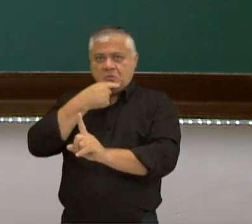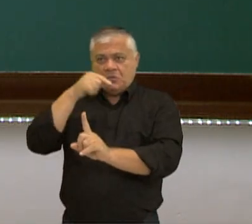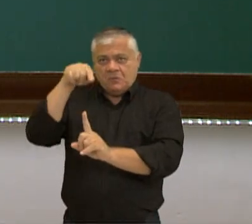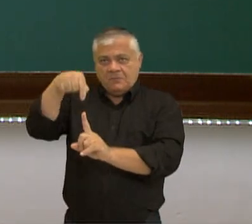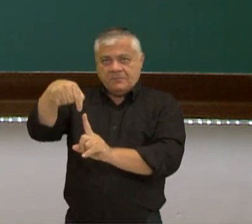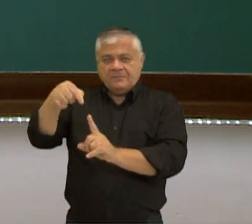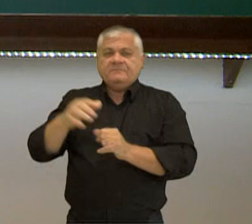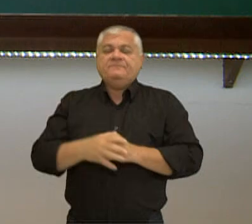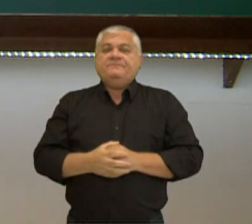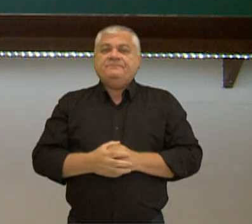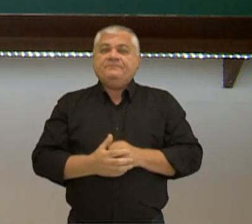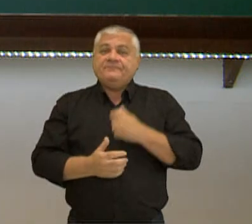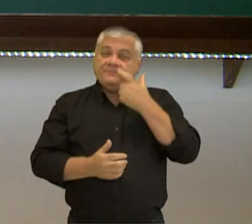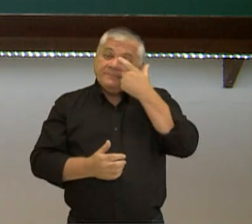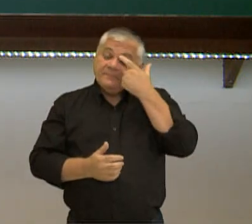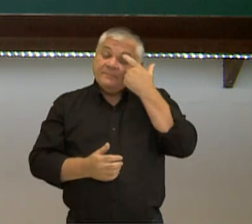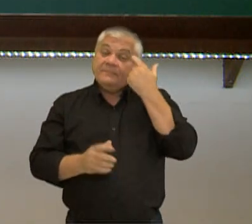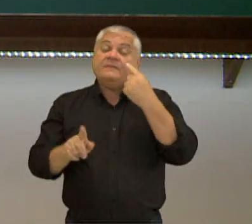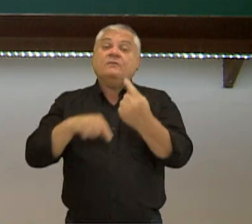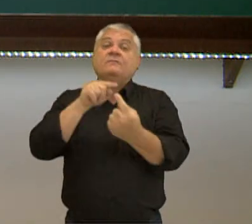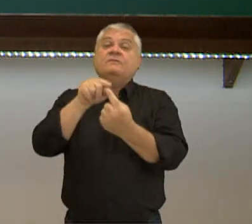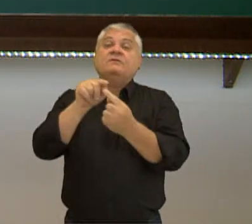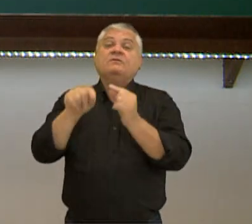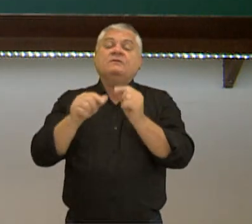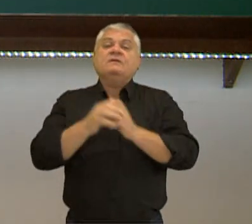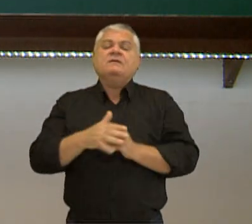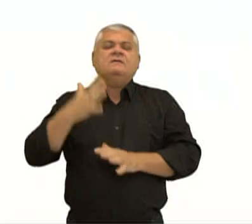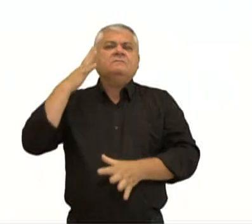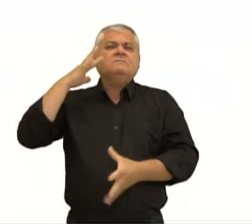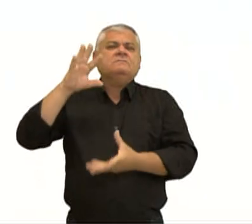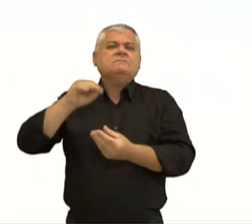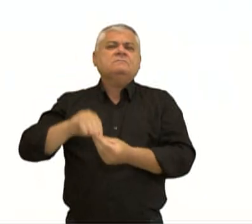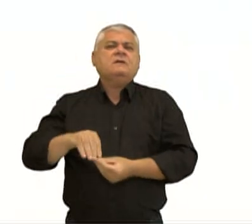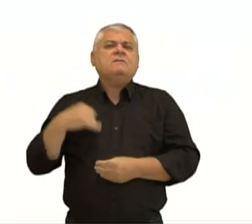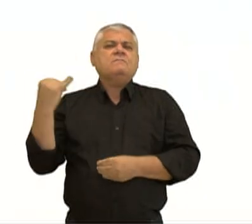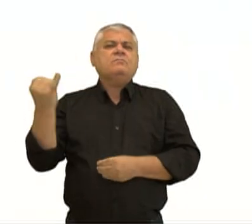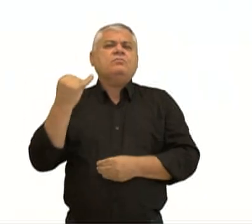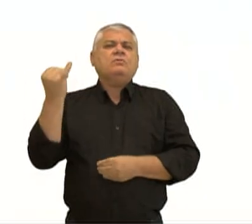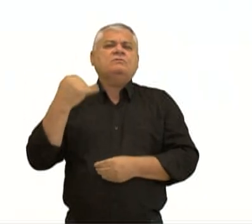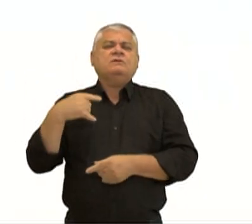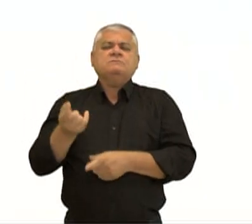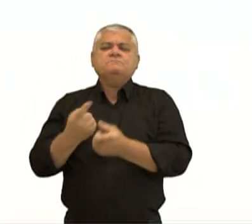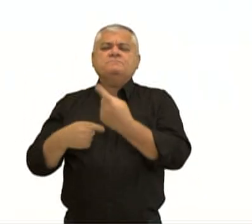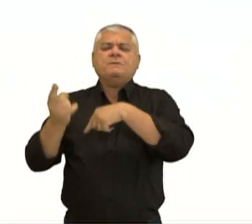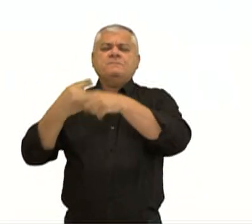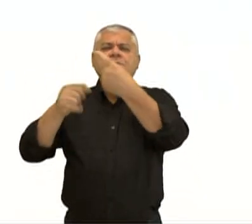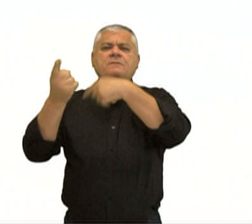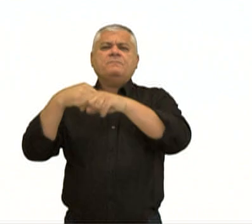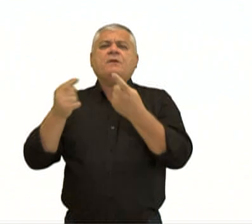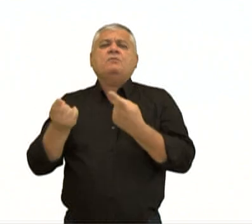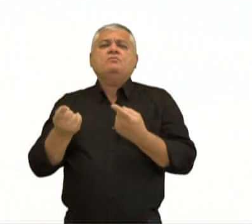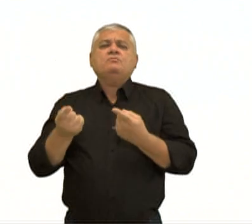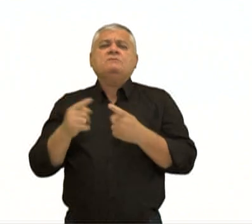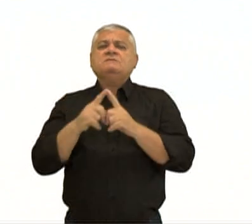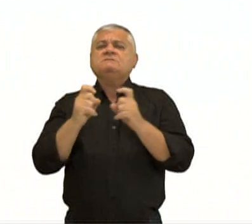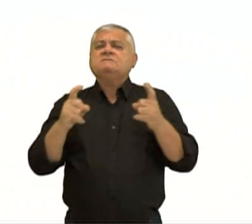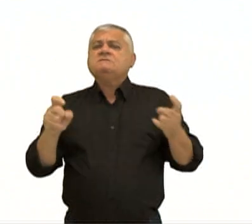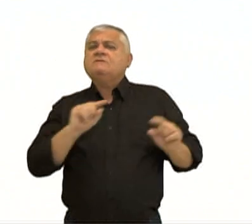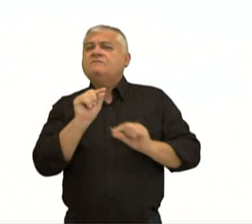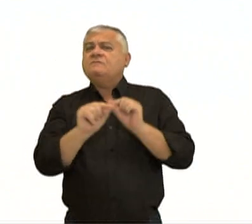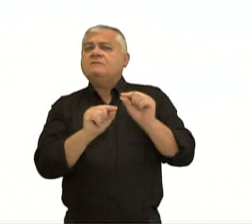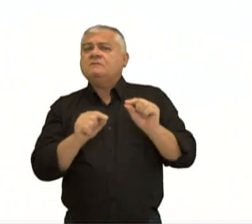Legal? Grande objetivo da aula de hoje é compreender a importância das revoluções científicas para a